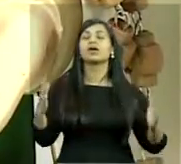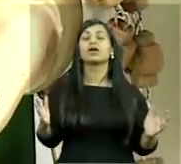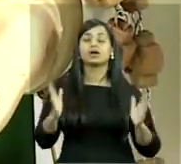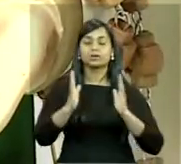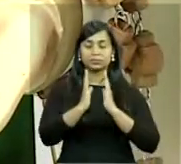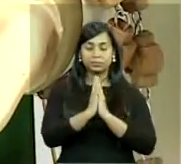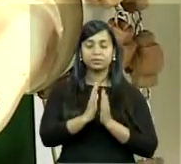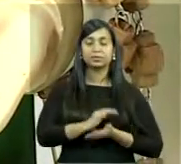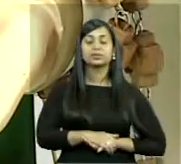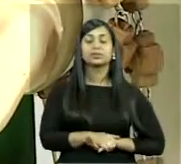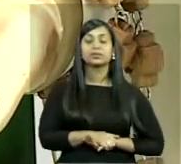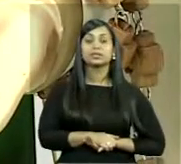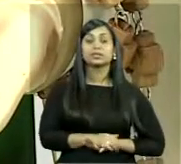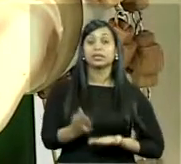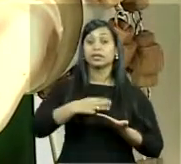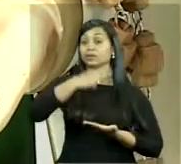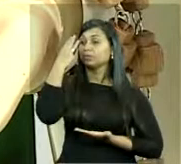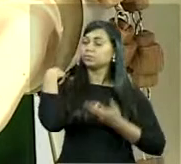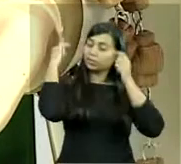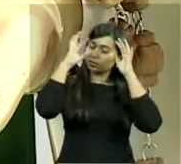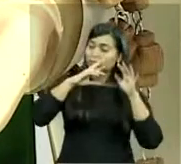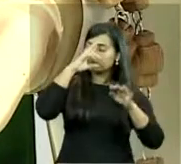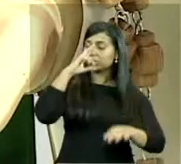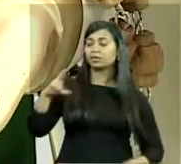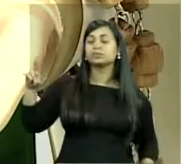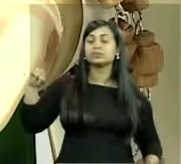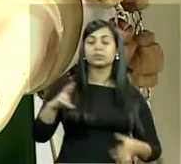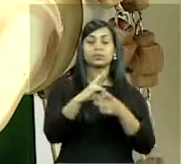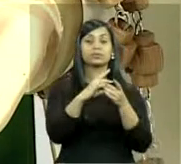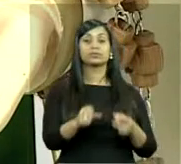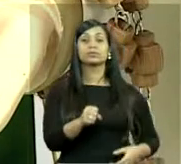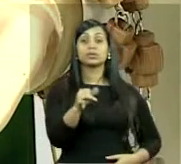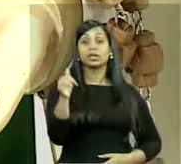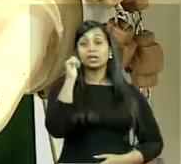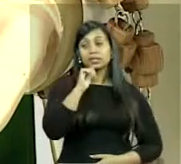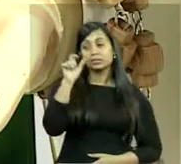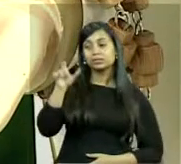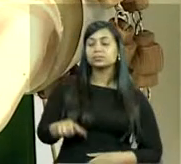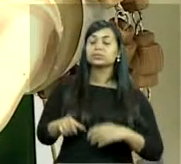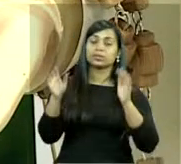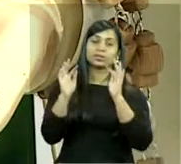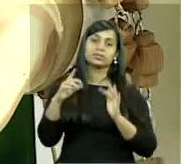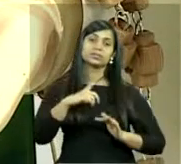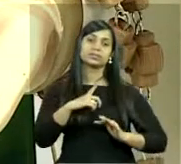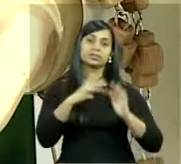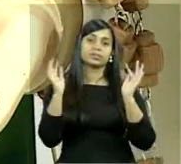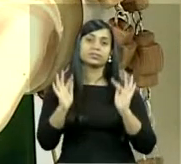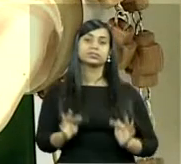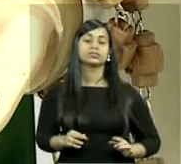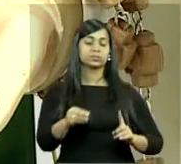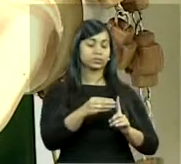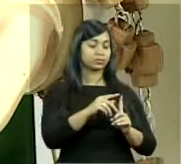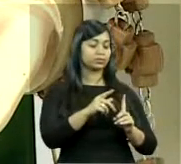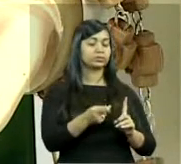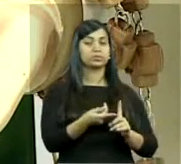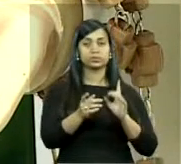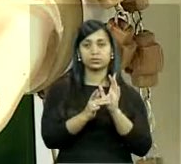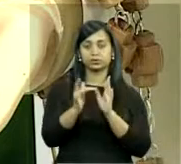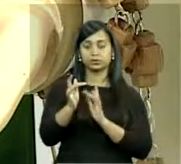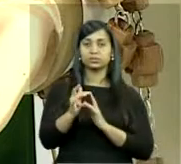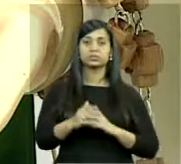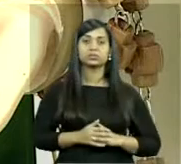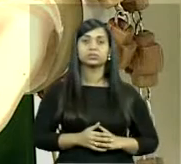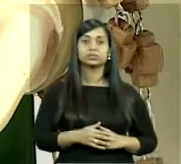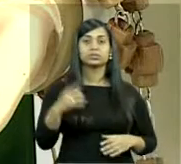na hora de nossa morte. Amém. Ave Maria, cheia de graça, o Senhor é convosco. Bendita sois vós entre as mulheres, e bendito é o fruto do